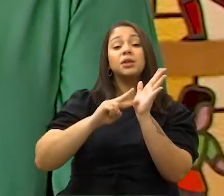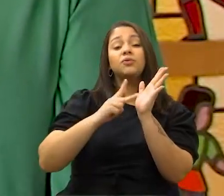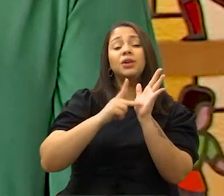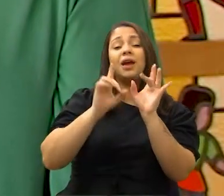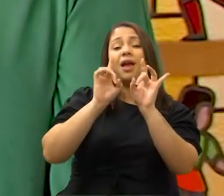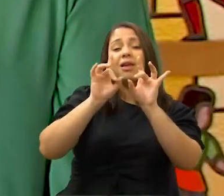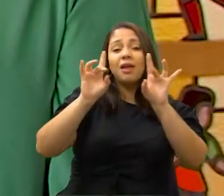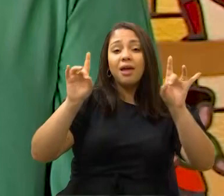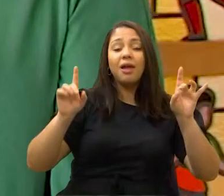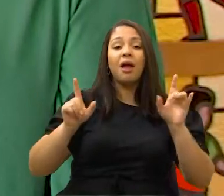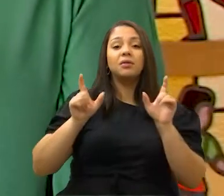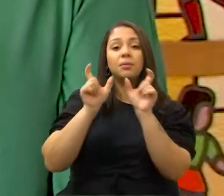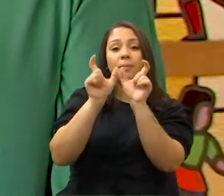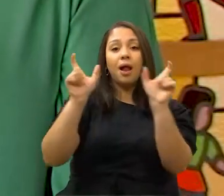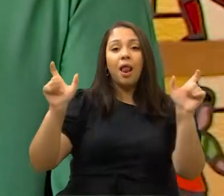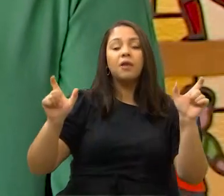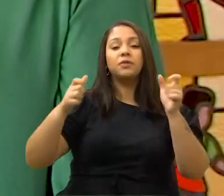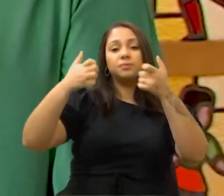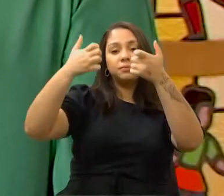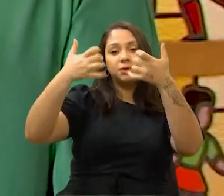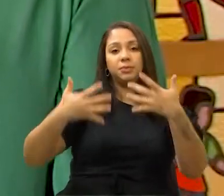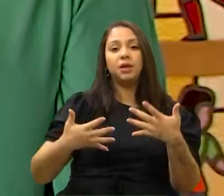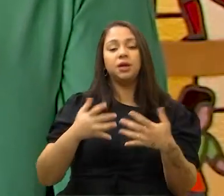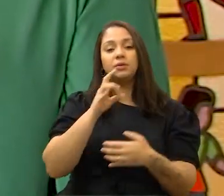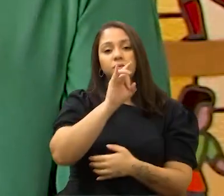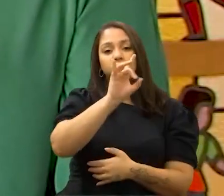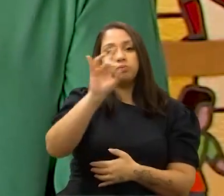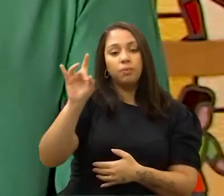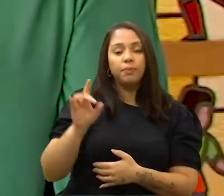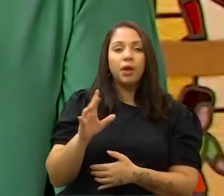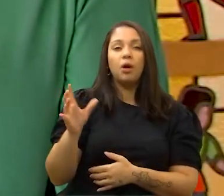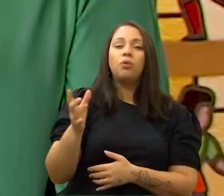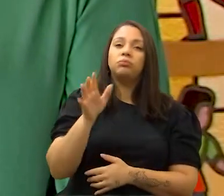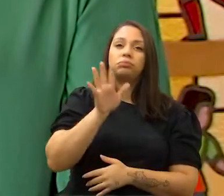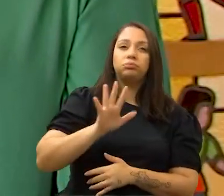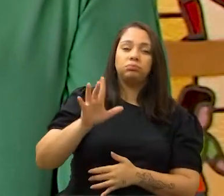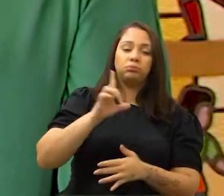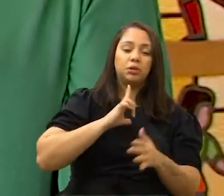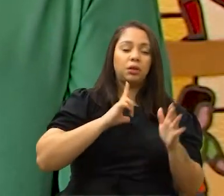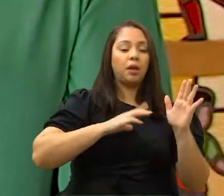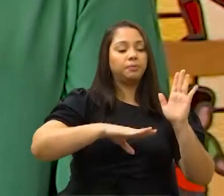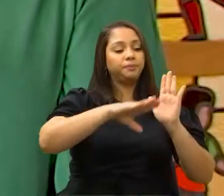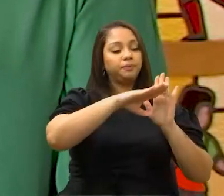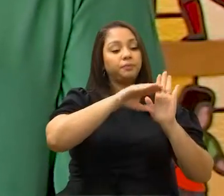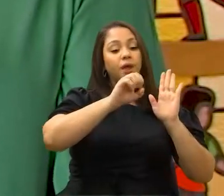palavras com a sua explicação. Então, em geral, vem assim,